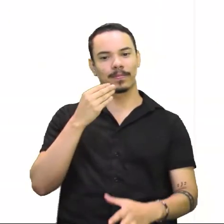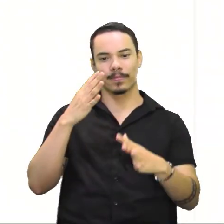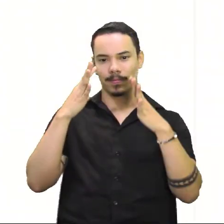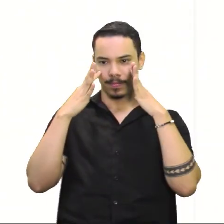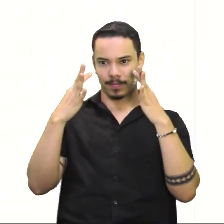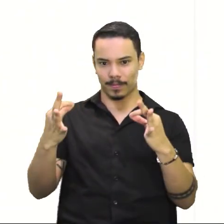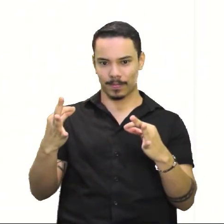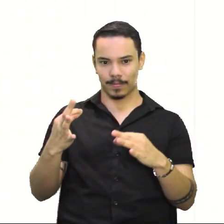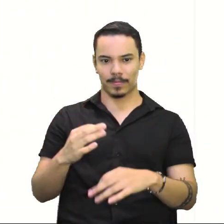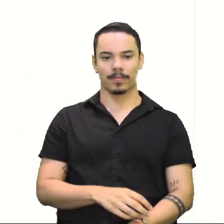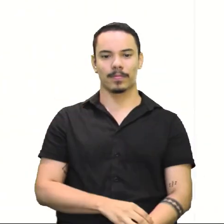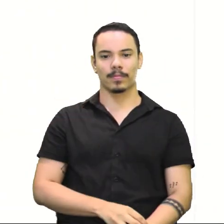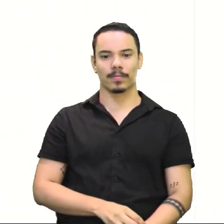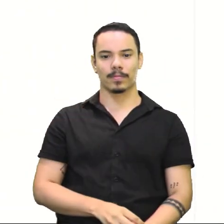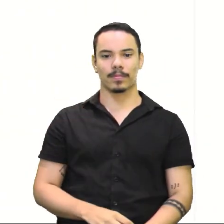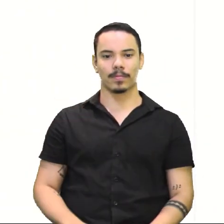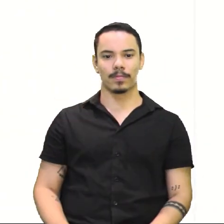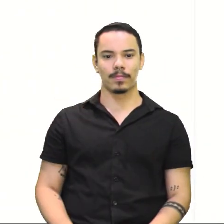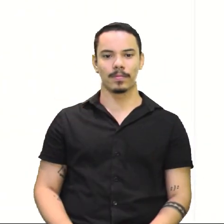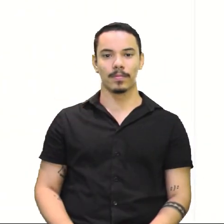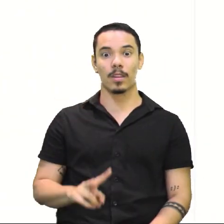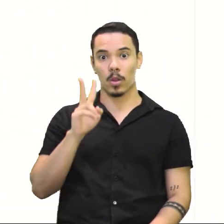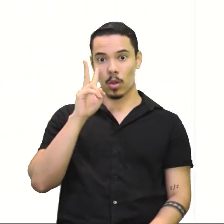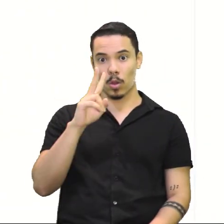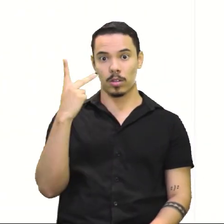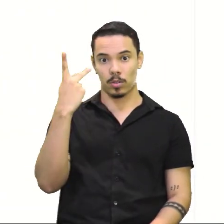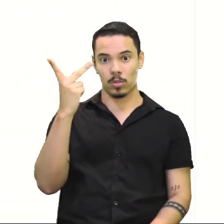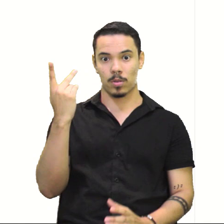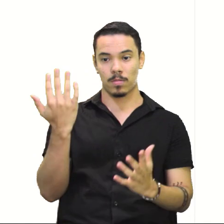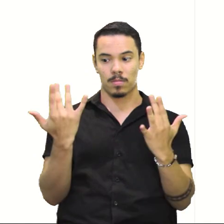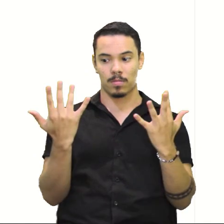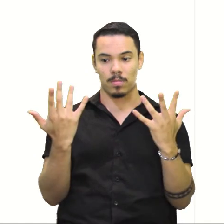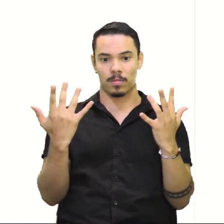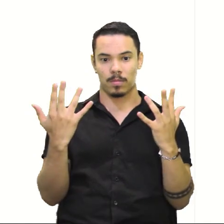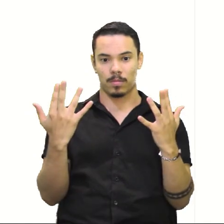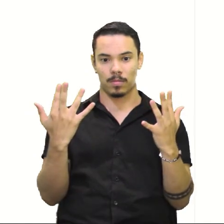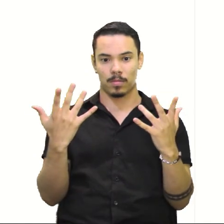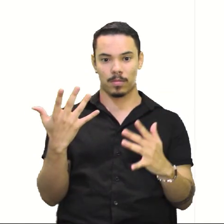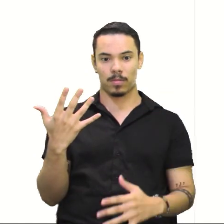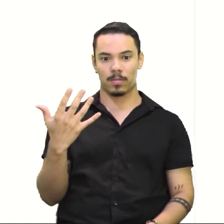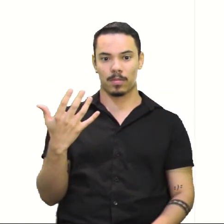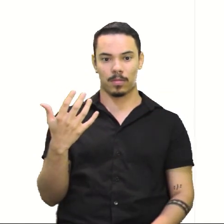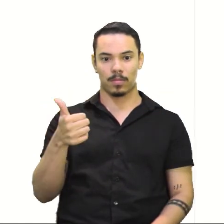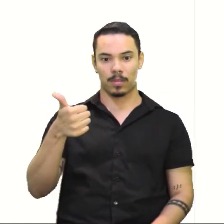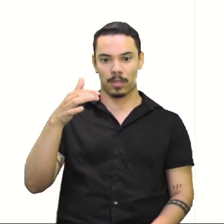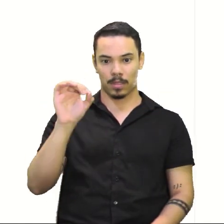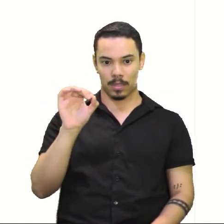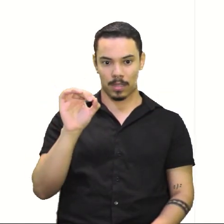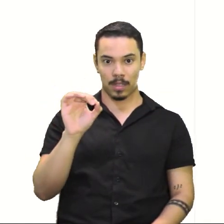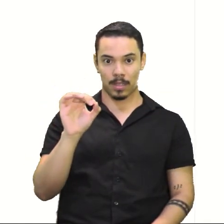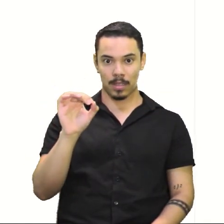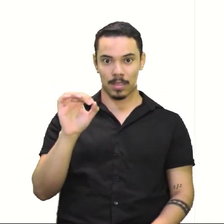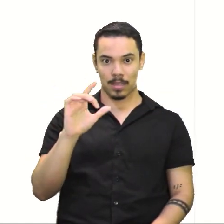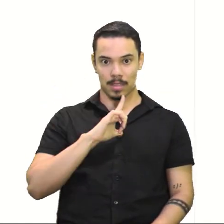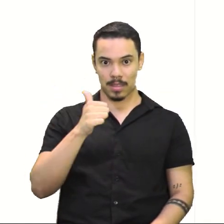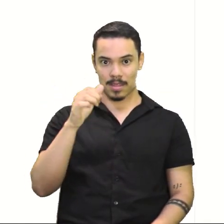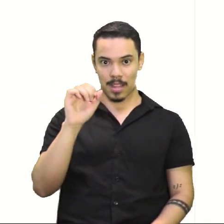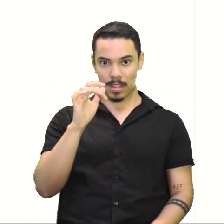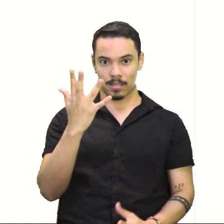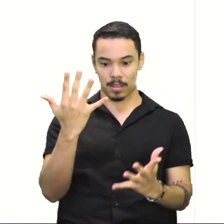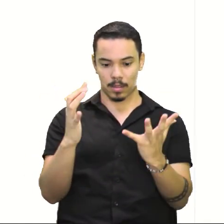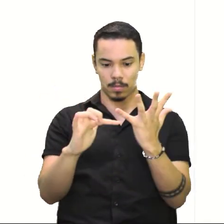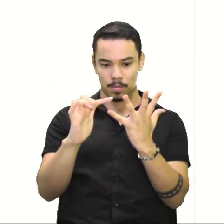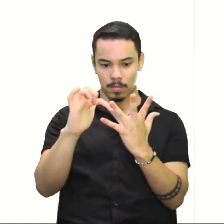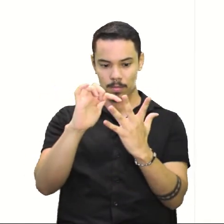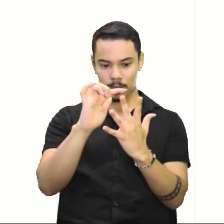vamos ver. Olhe para suas mãos a 10 dedos, certo? Certo. Quantos